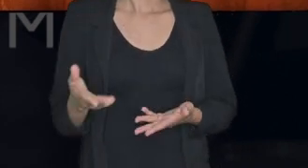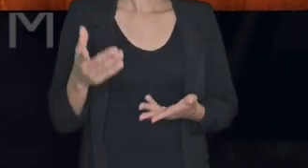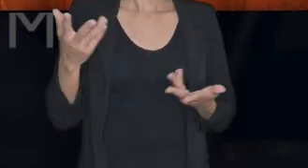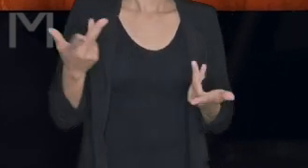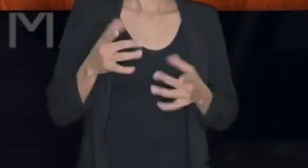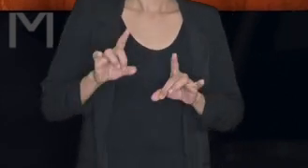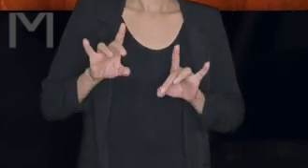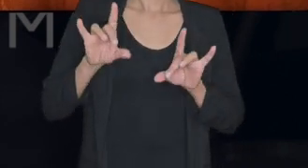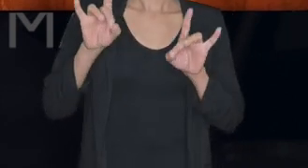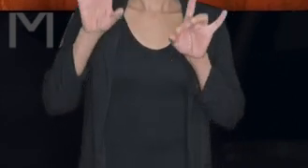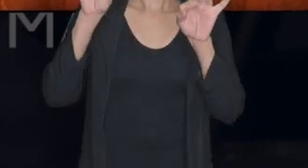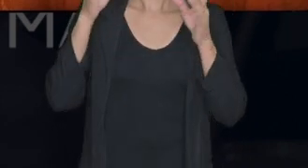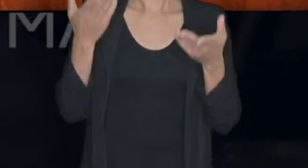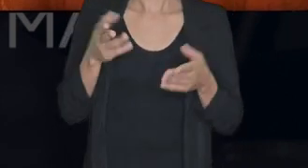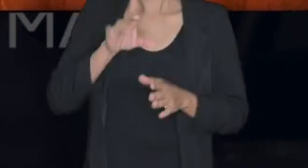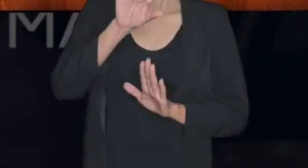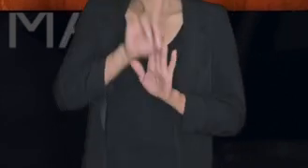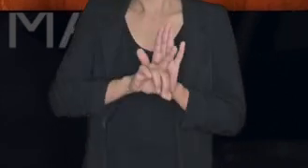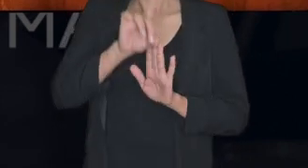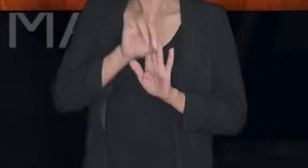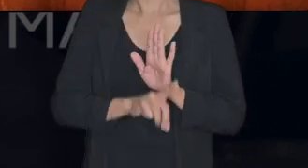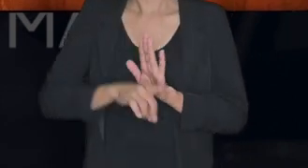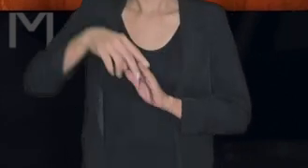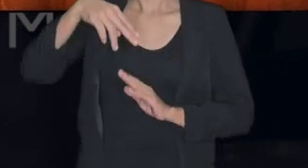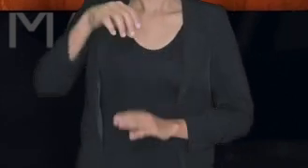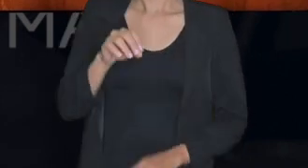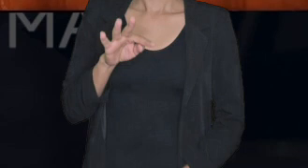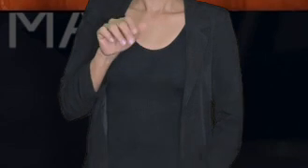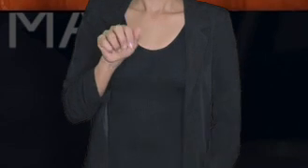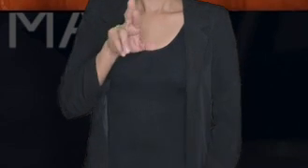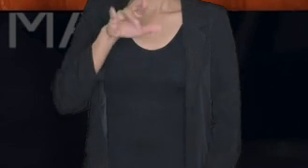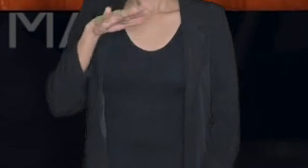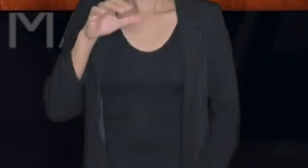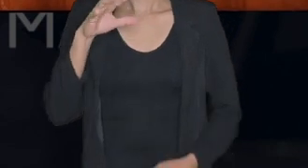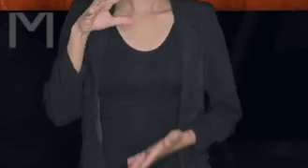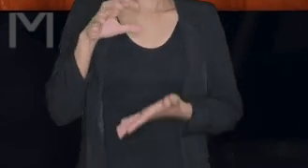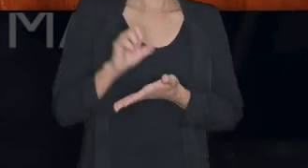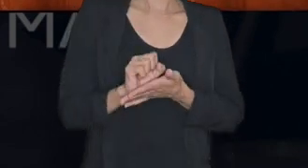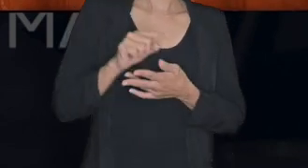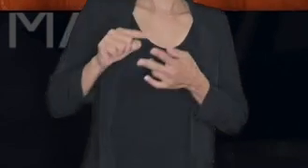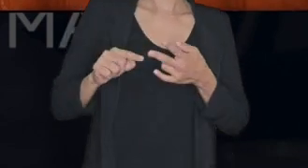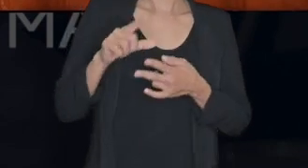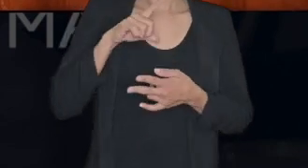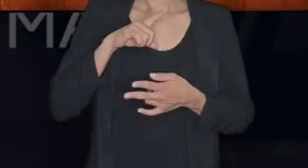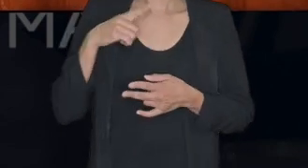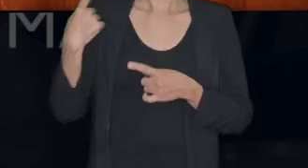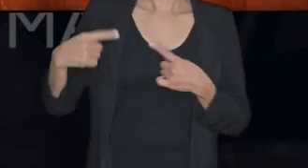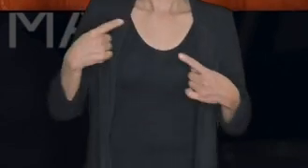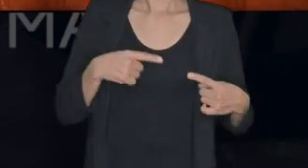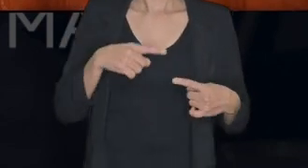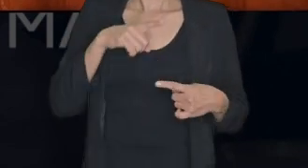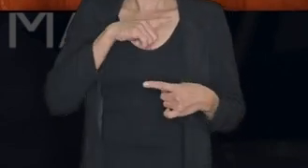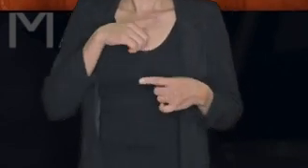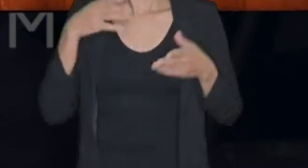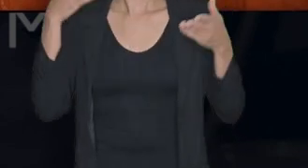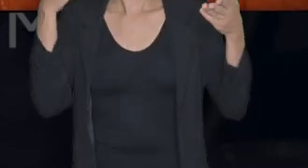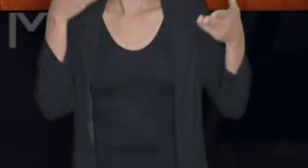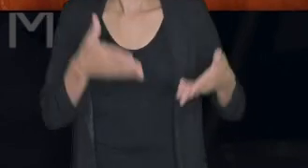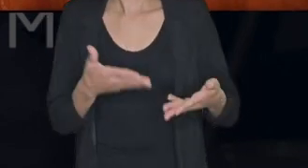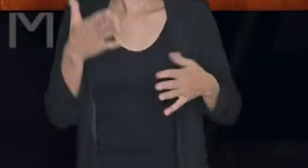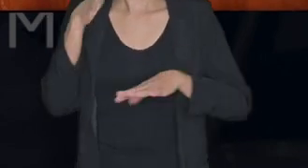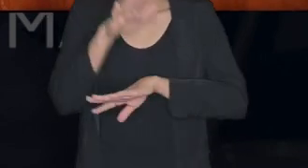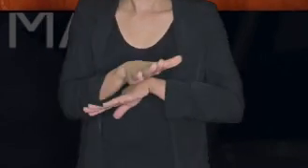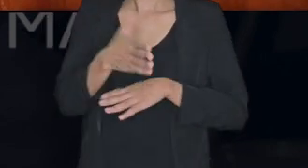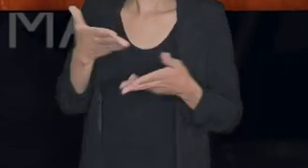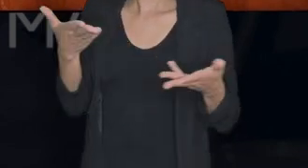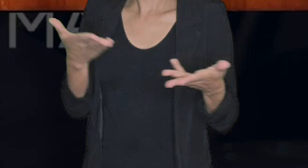direito notarial e registral. Como debatedor, participa na tarde de hoje o